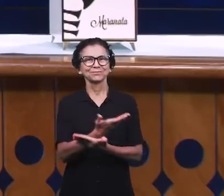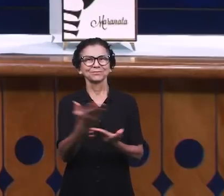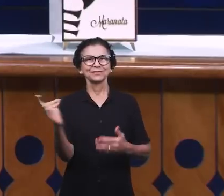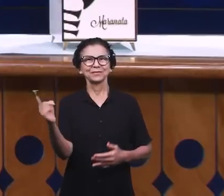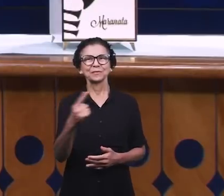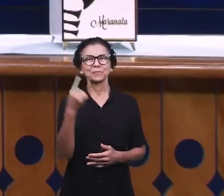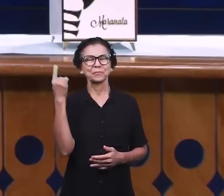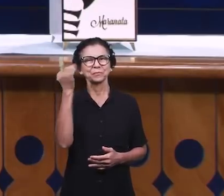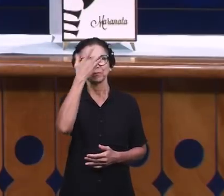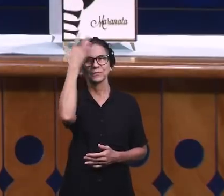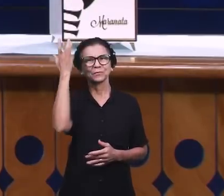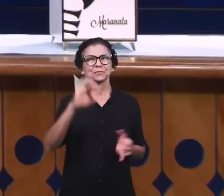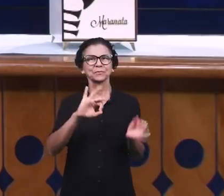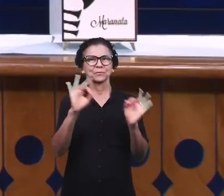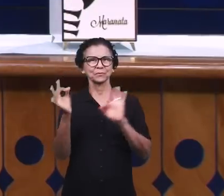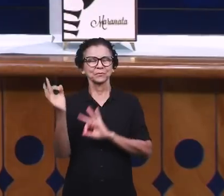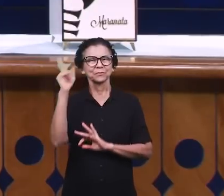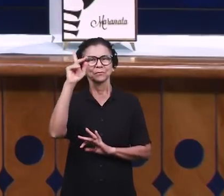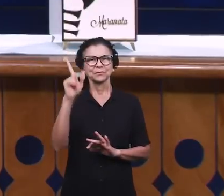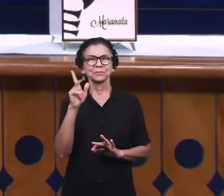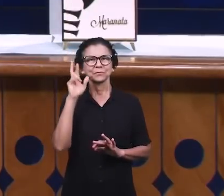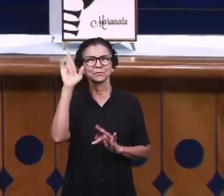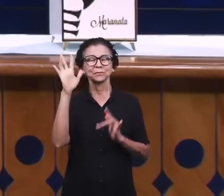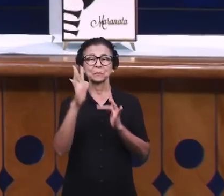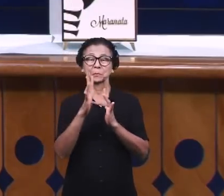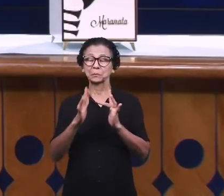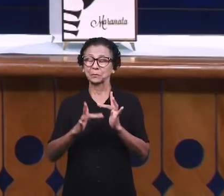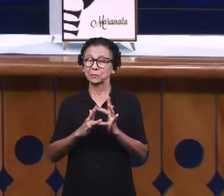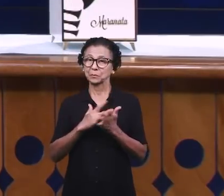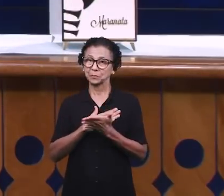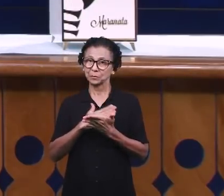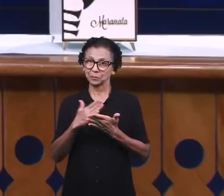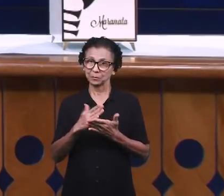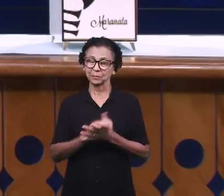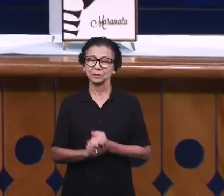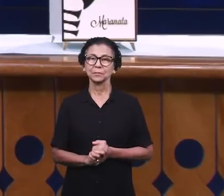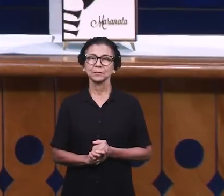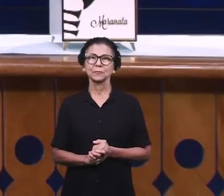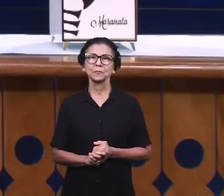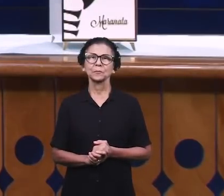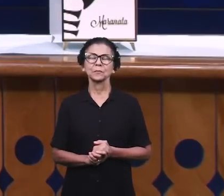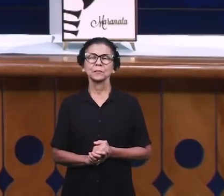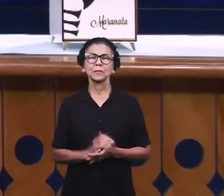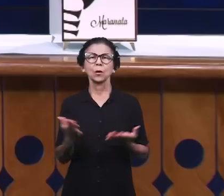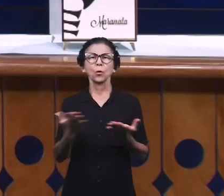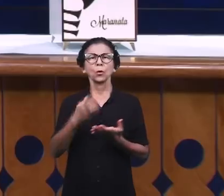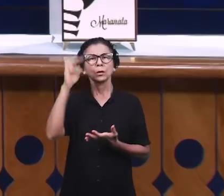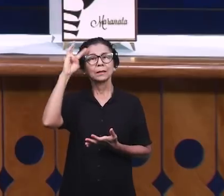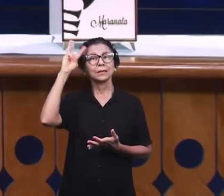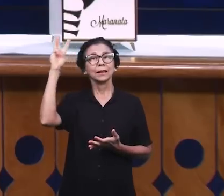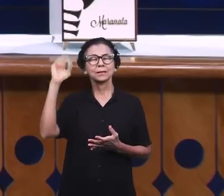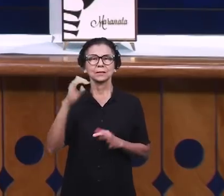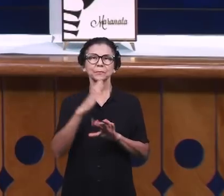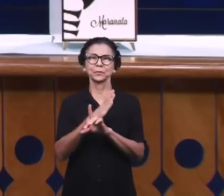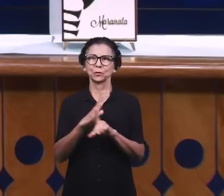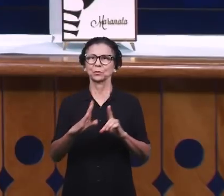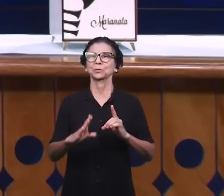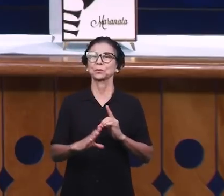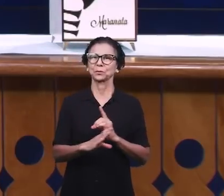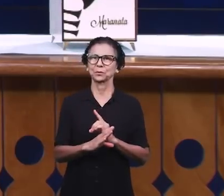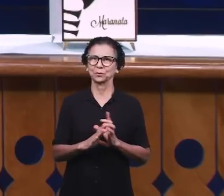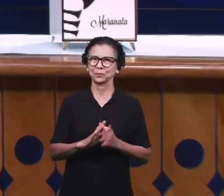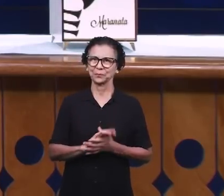Eu saúdo todos os que nos assistem com a paz do Senhor Jesus. Nós vamos dar início agora ao culto da terça-feira. Para você